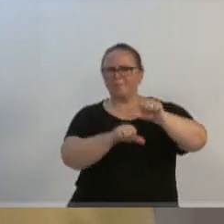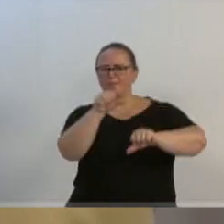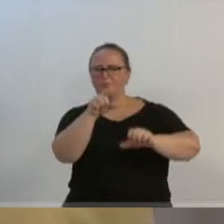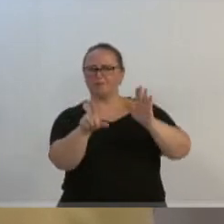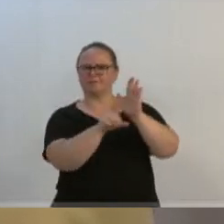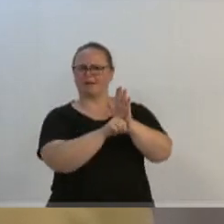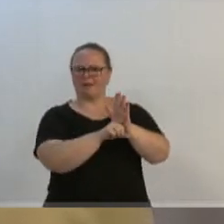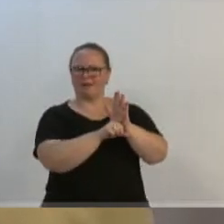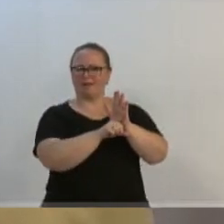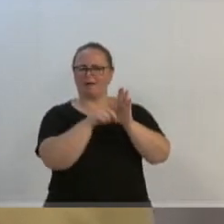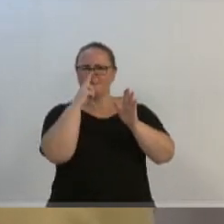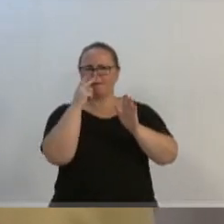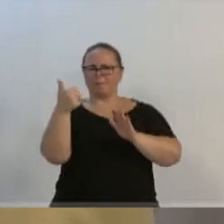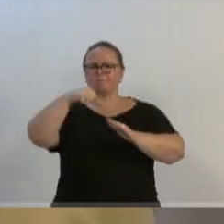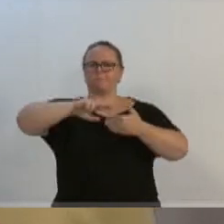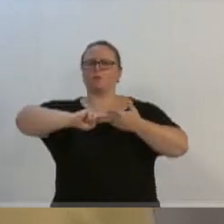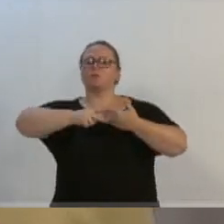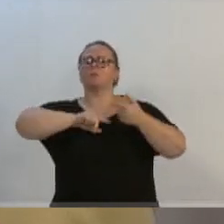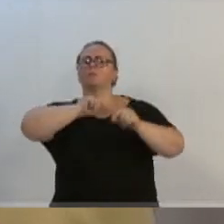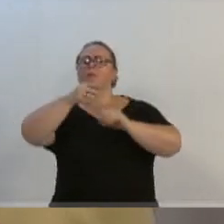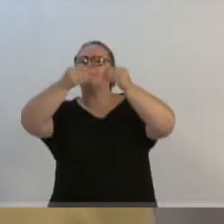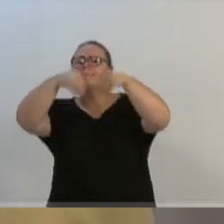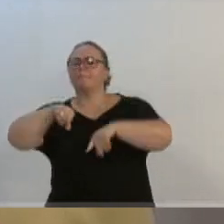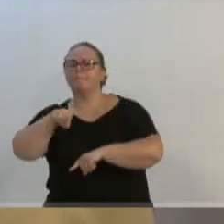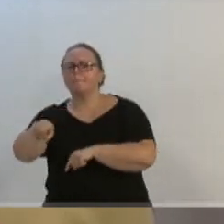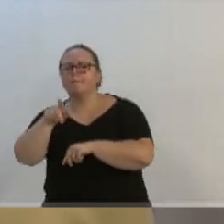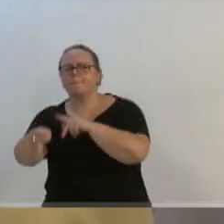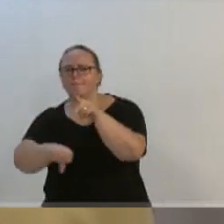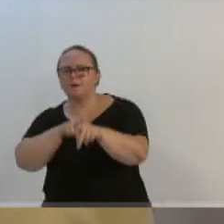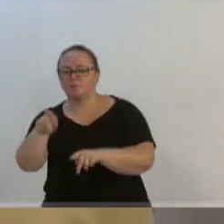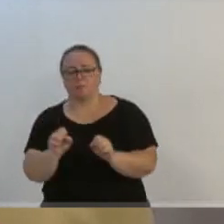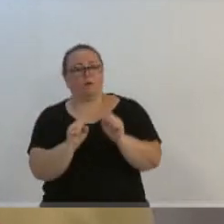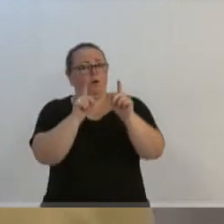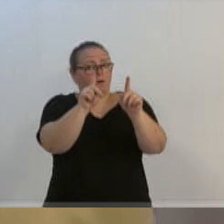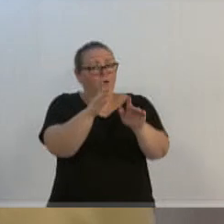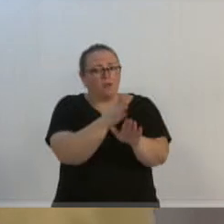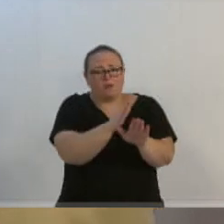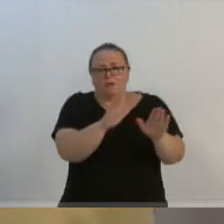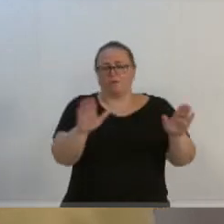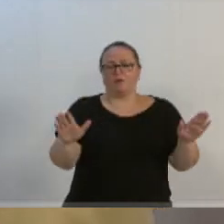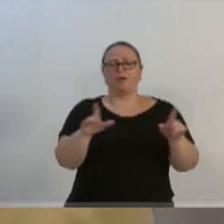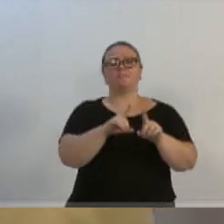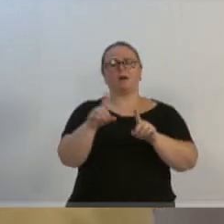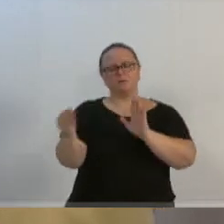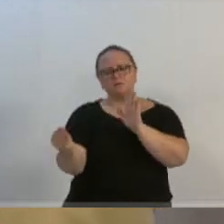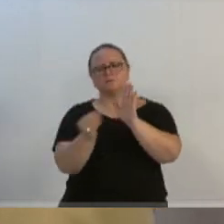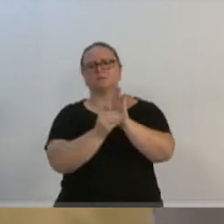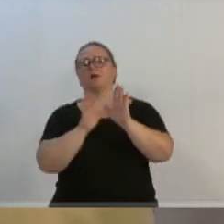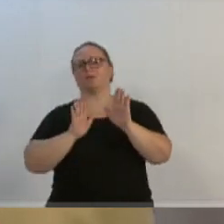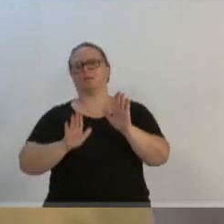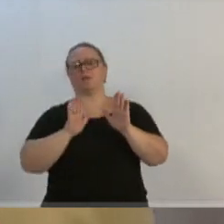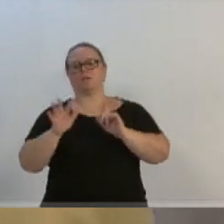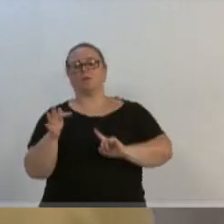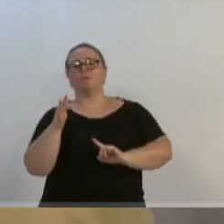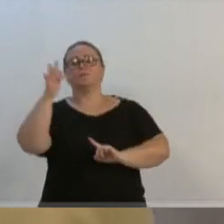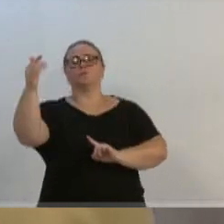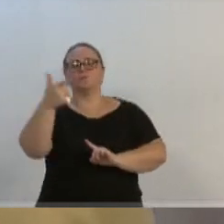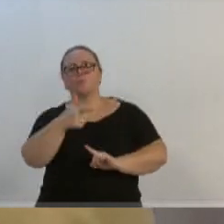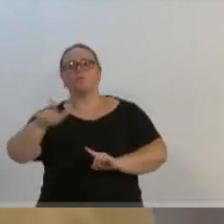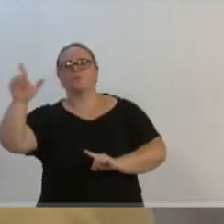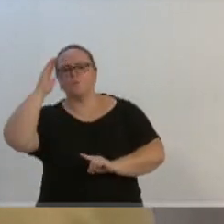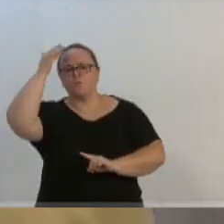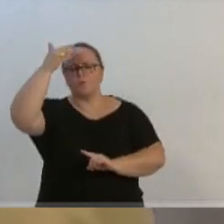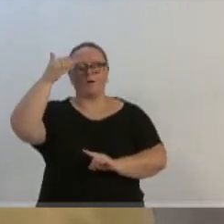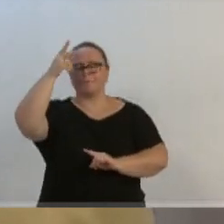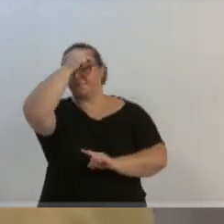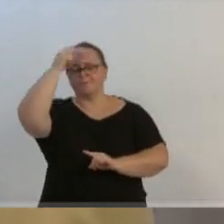prejudicando, né, algo que está ali previsto, que, repito, se não quer usar serviço da comunidade, deixe previsto na lei para que alguém que possa, mais adiante,